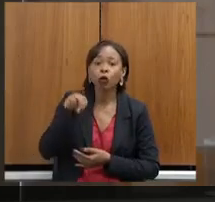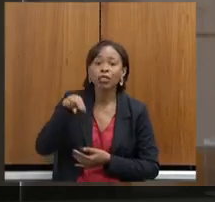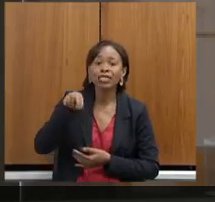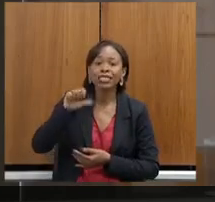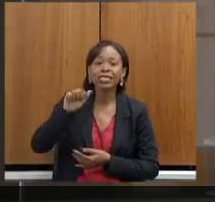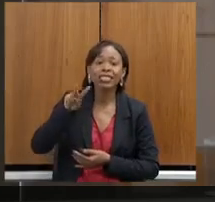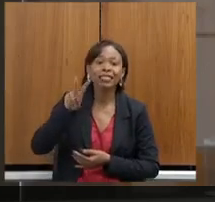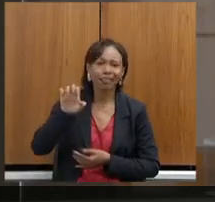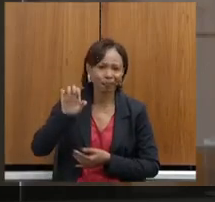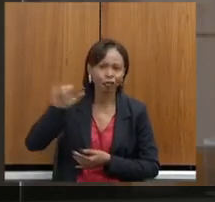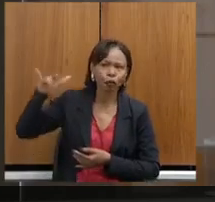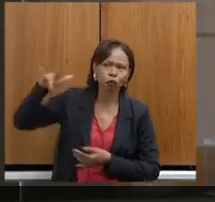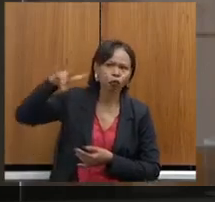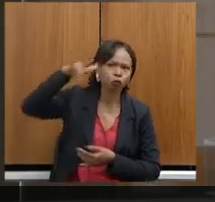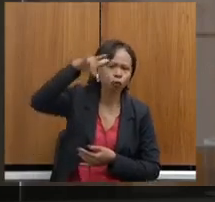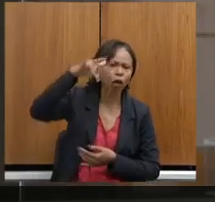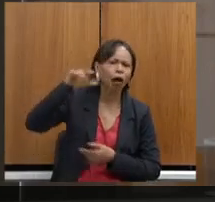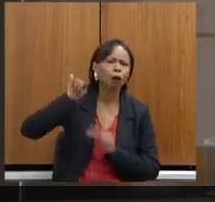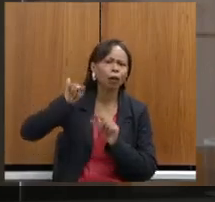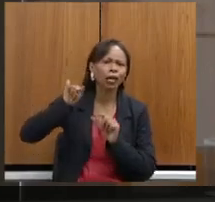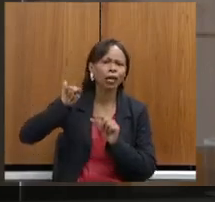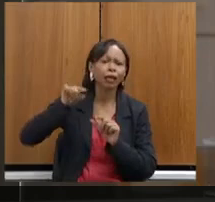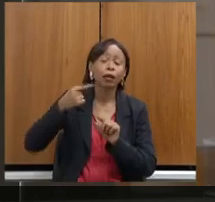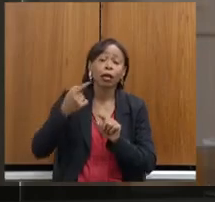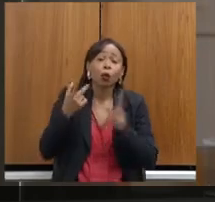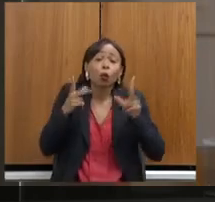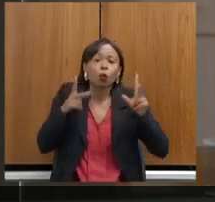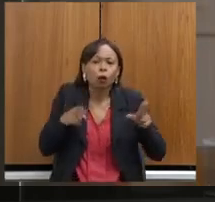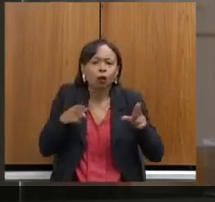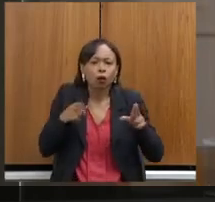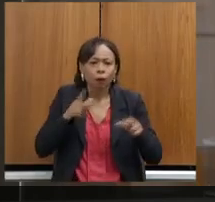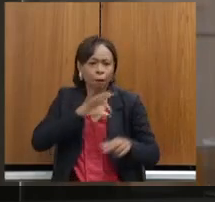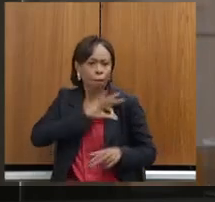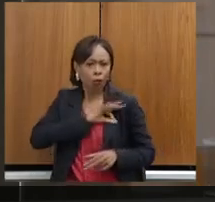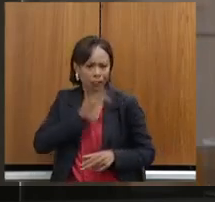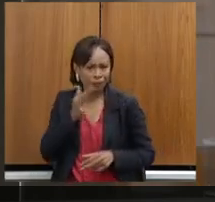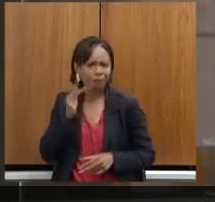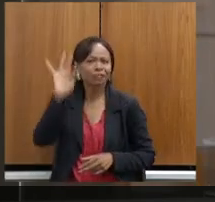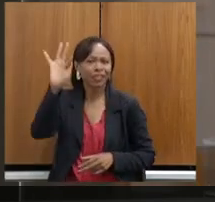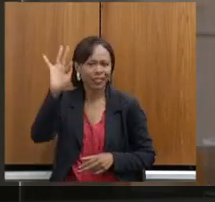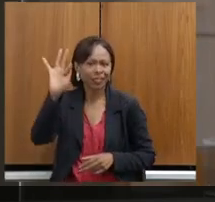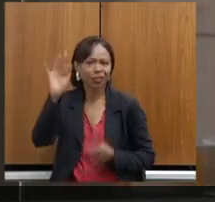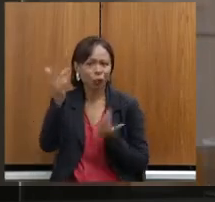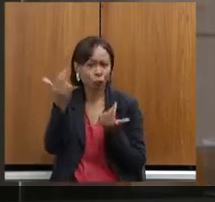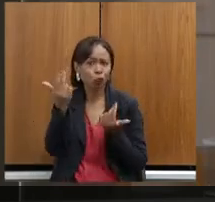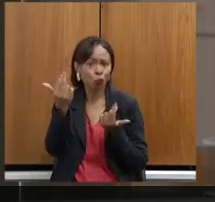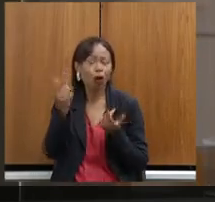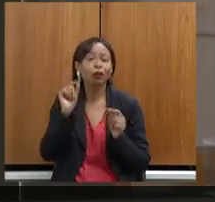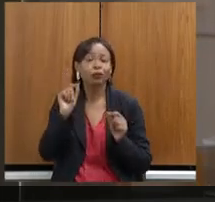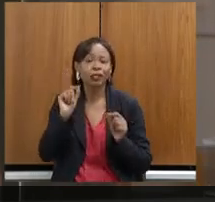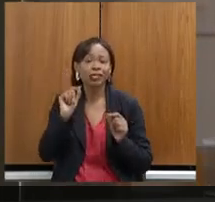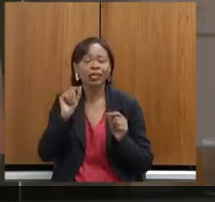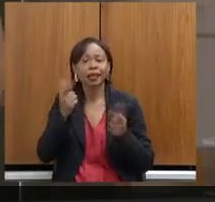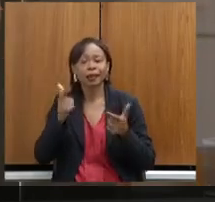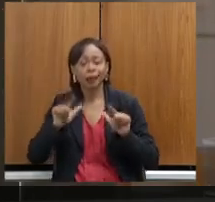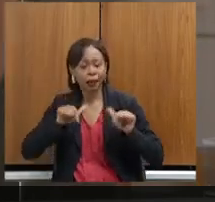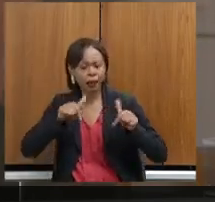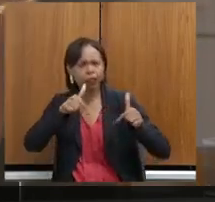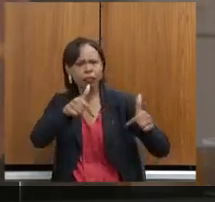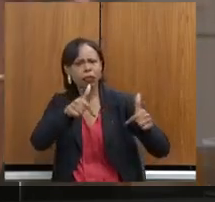por exemplo em casos excepcionais fazer o que é Polícia Federal faz né é sair